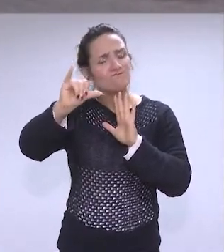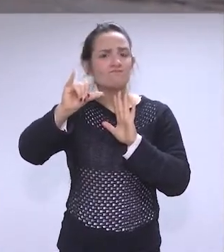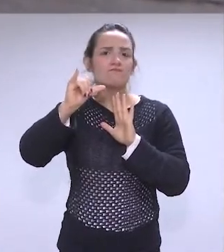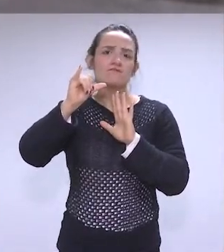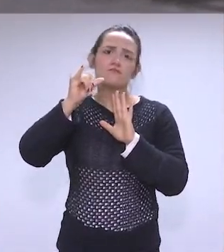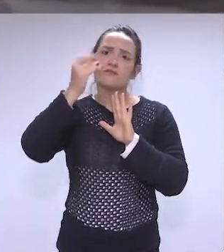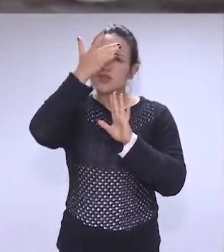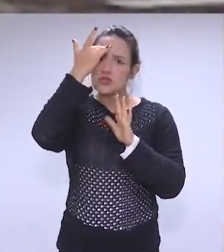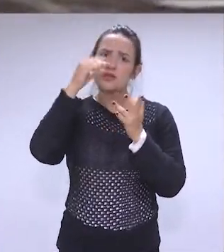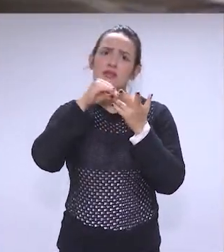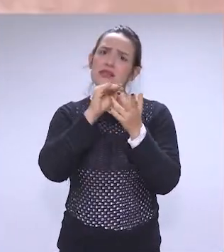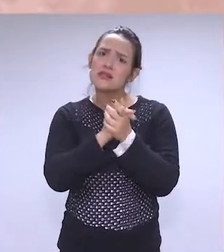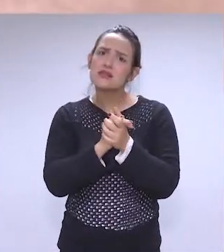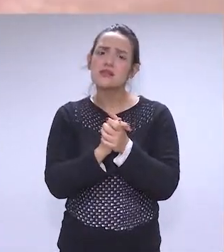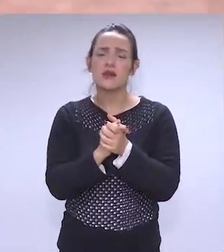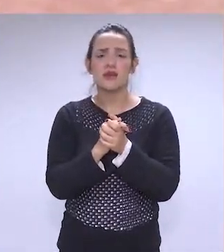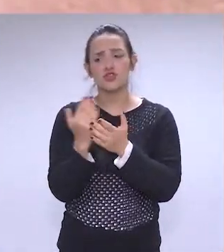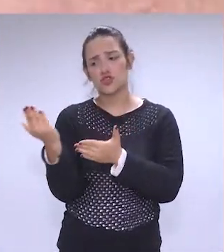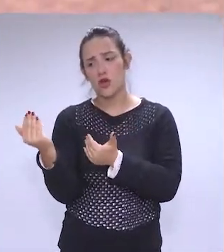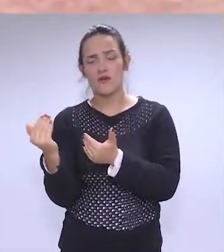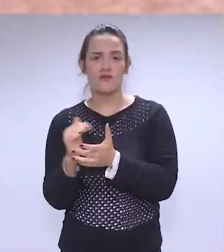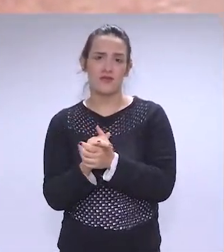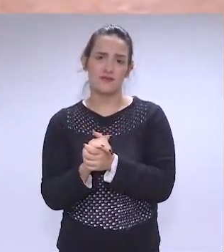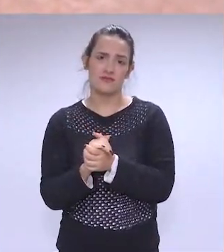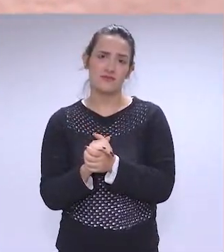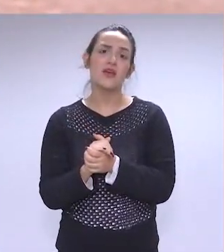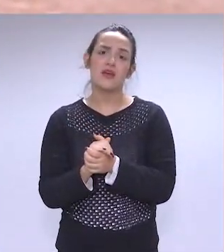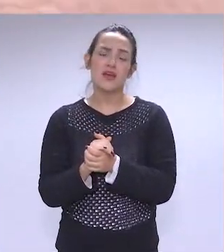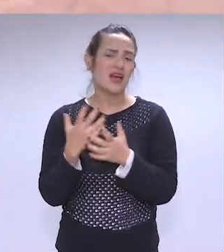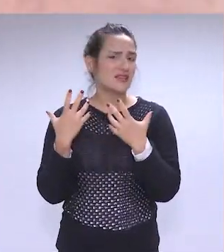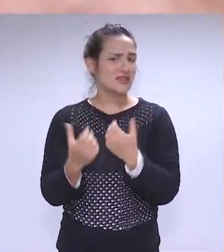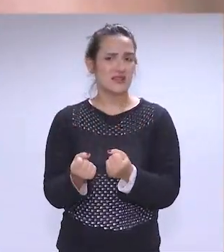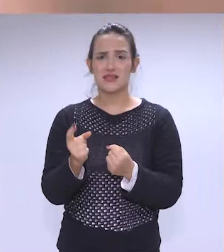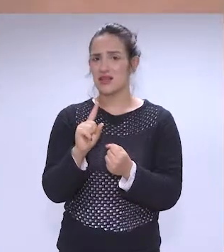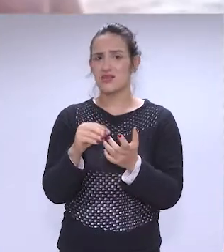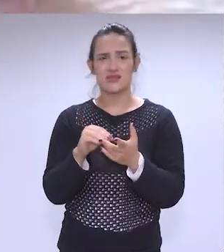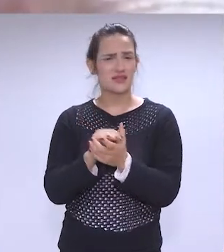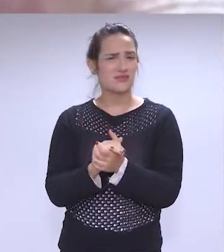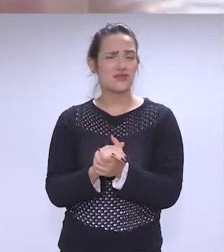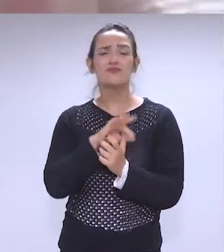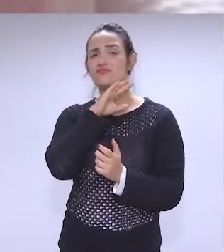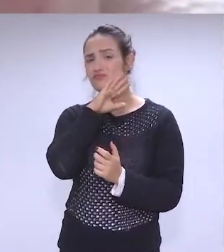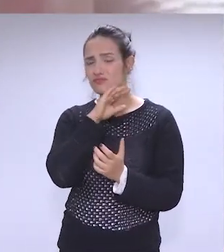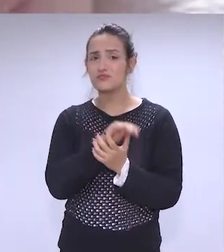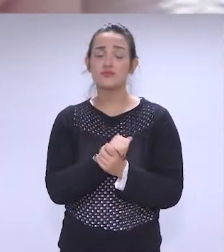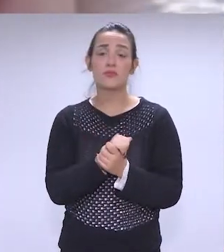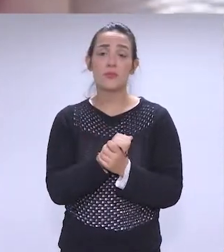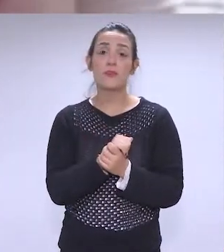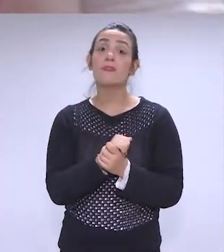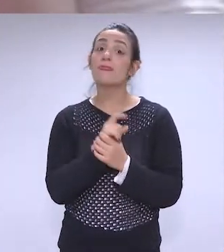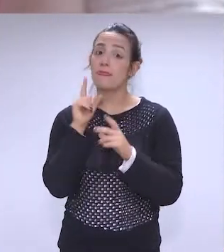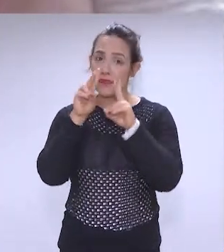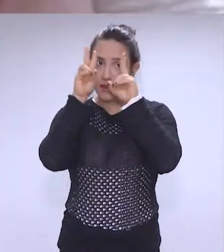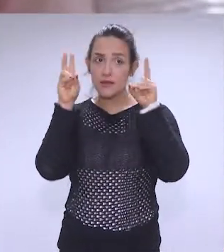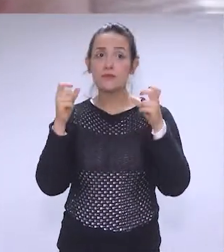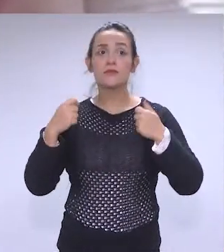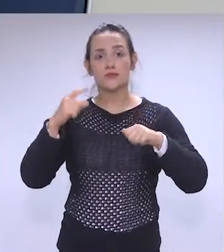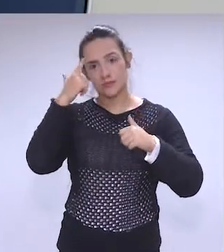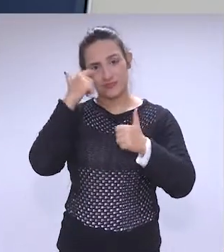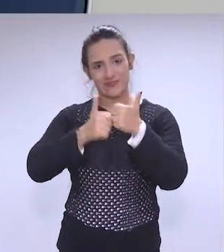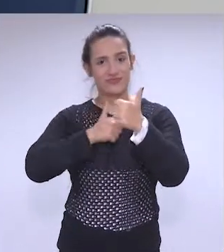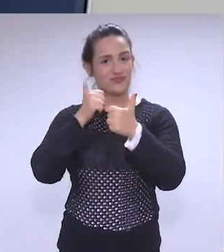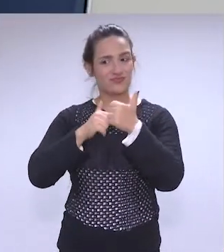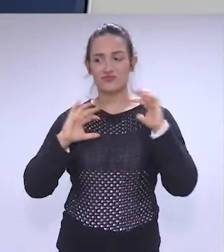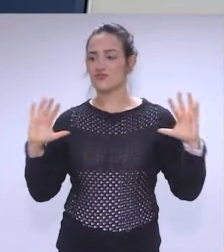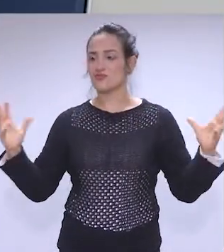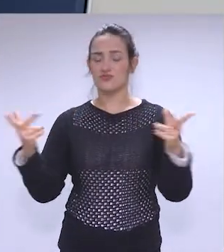uma mudança cultural, uma mudança nas normas sociais do país para que não tolere mais esse tipo de casamento. Esse tema, ele deve ser um tema de